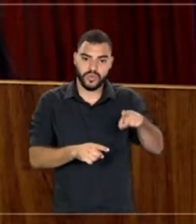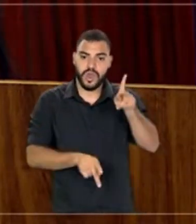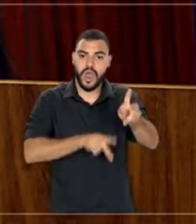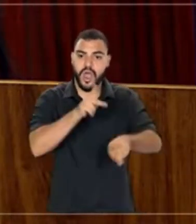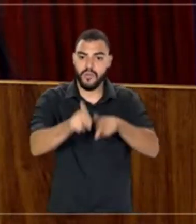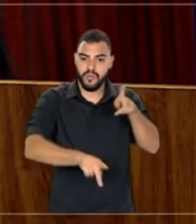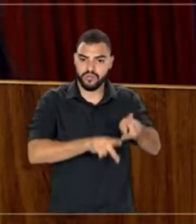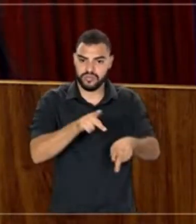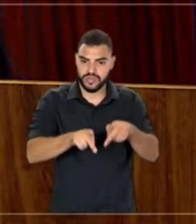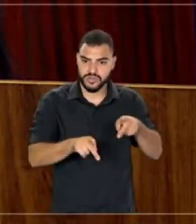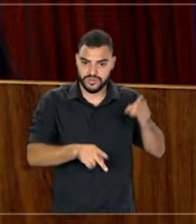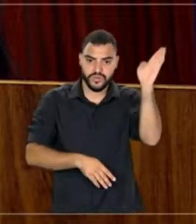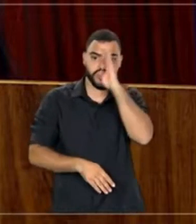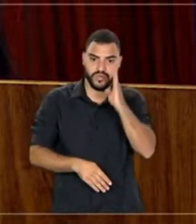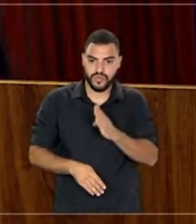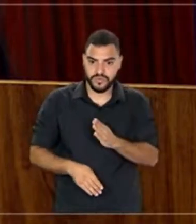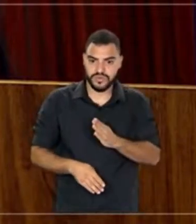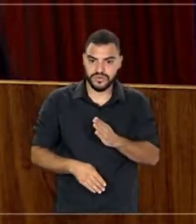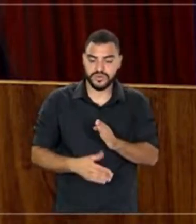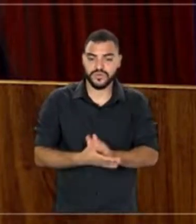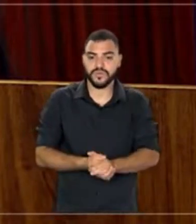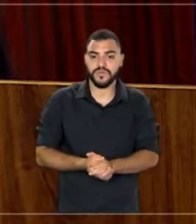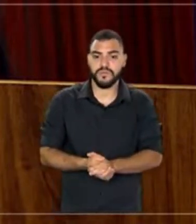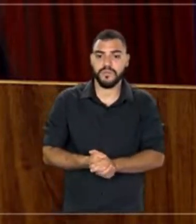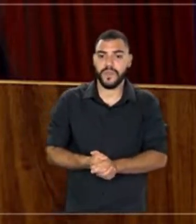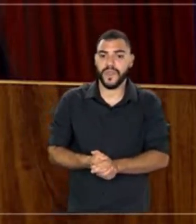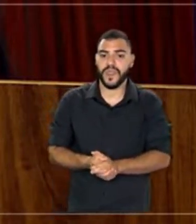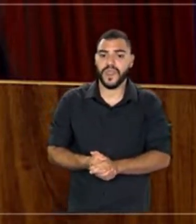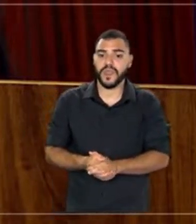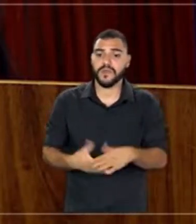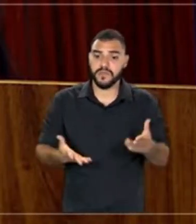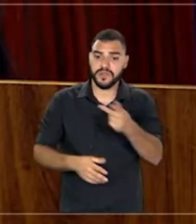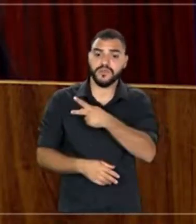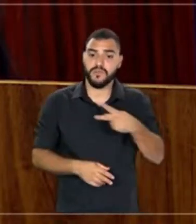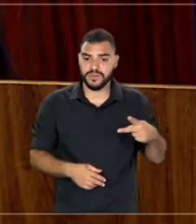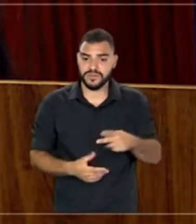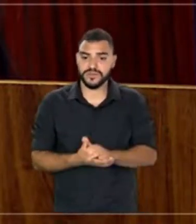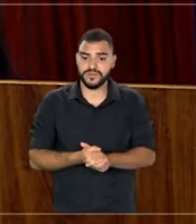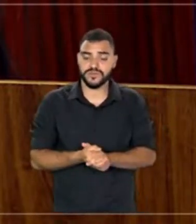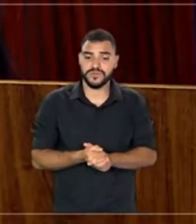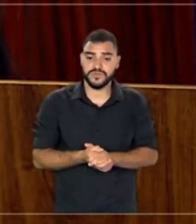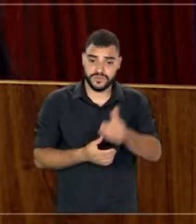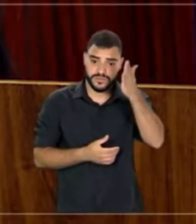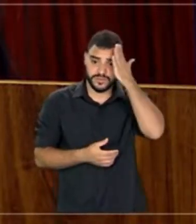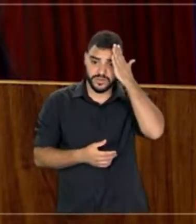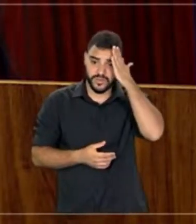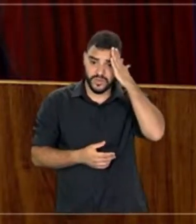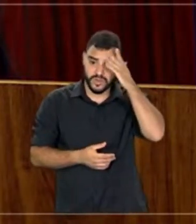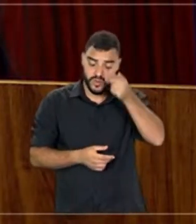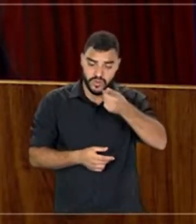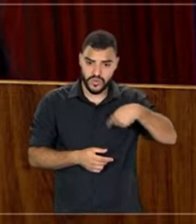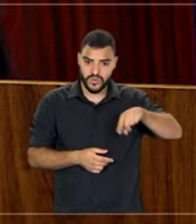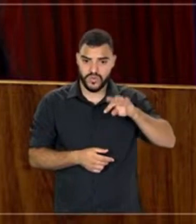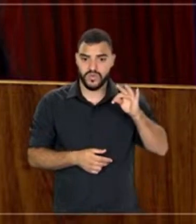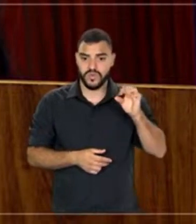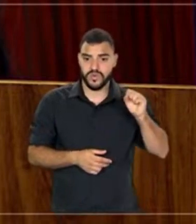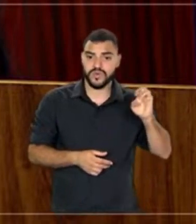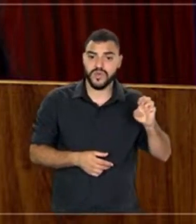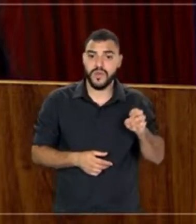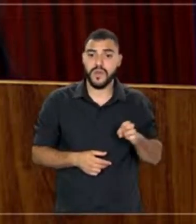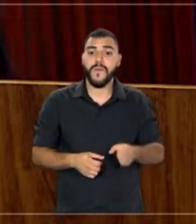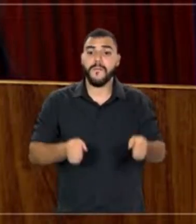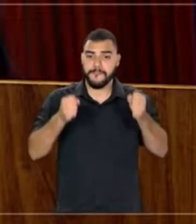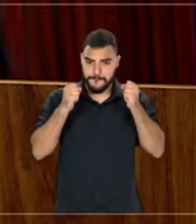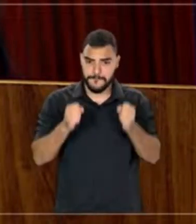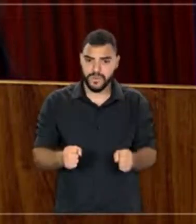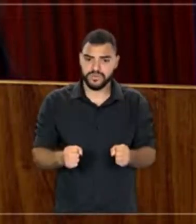Brasil. E para isso, presidente, sabemos, nós todos, da justiça eleitoral, que podemos